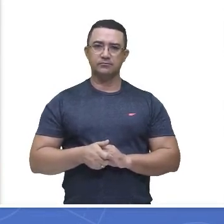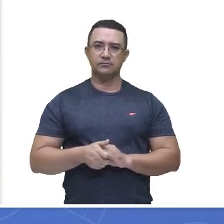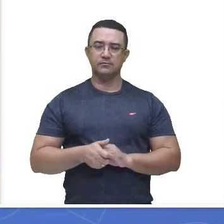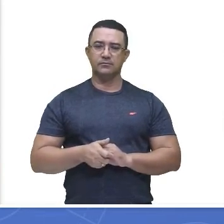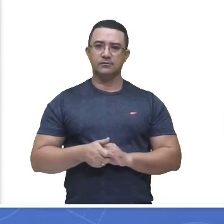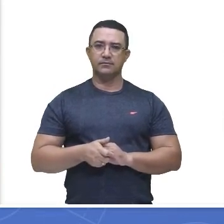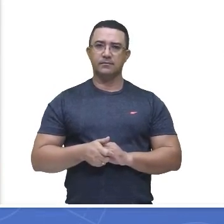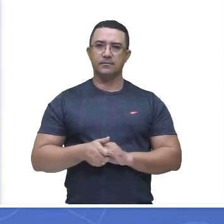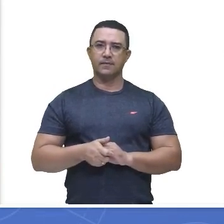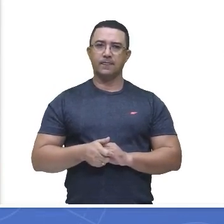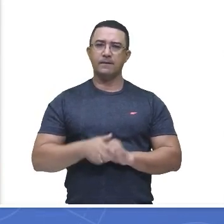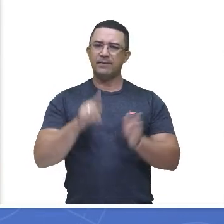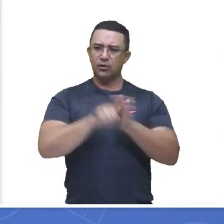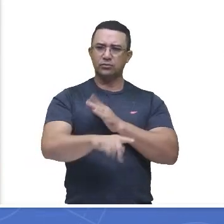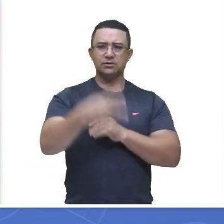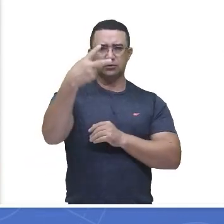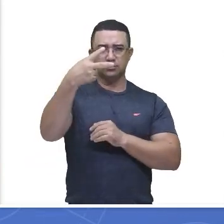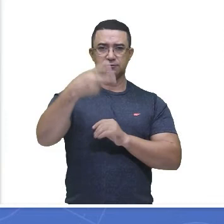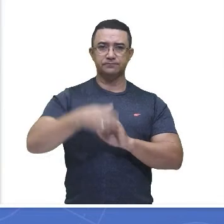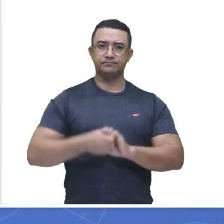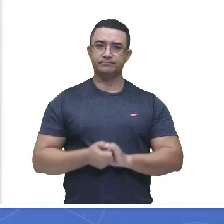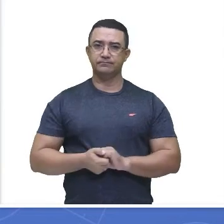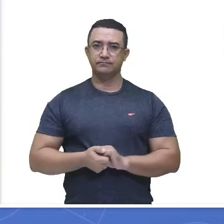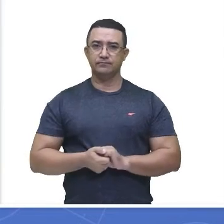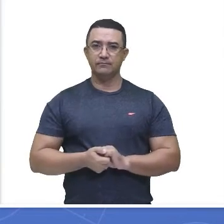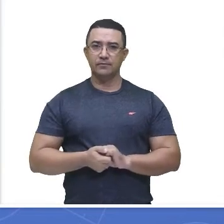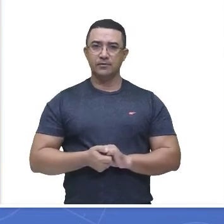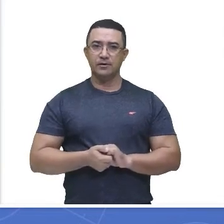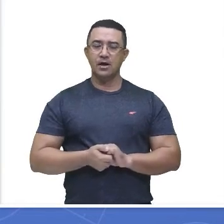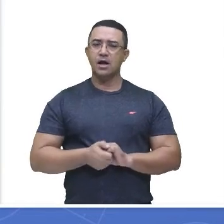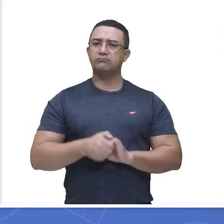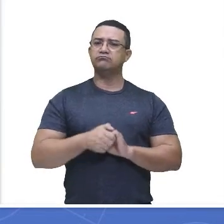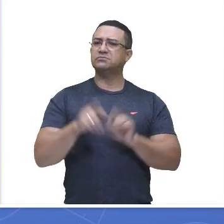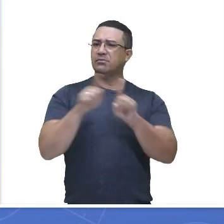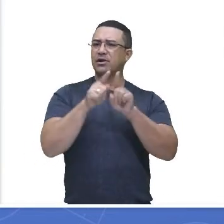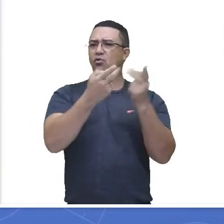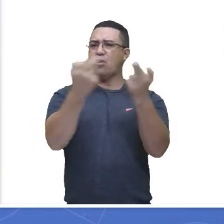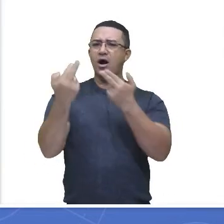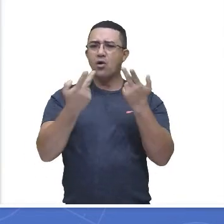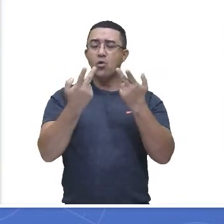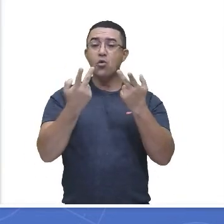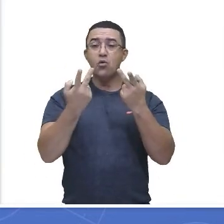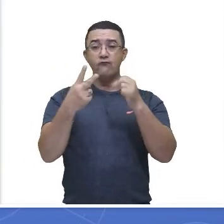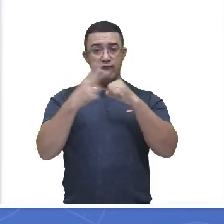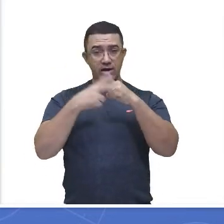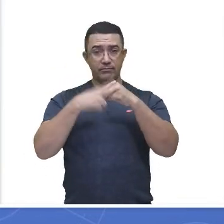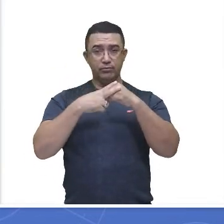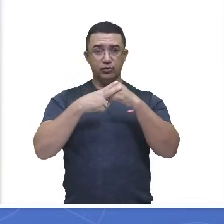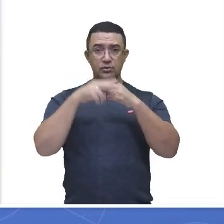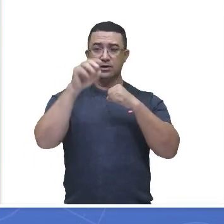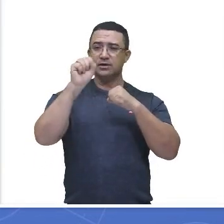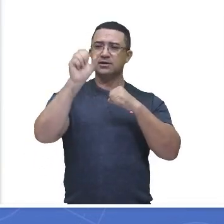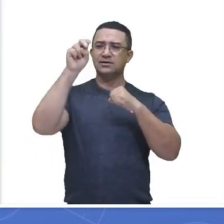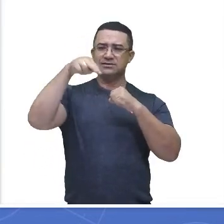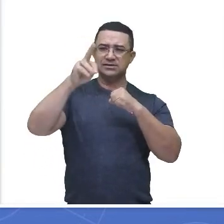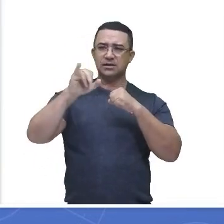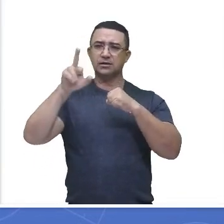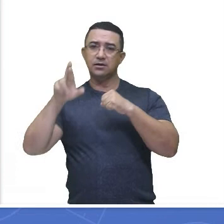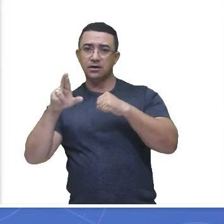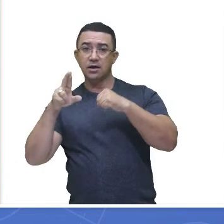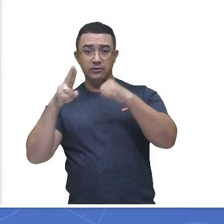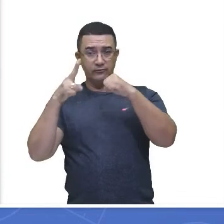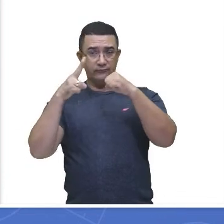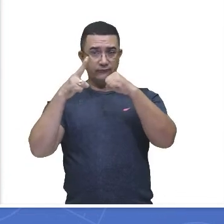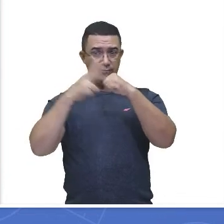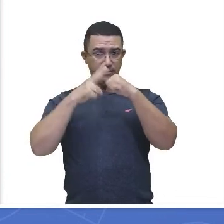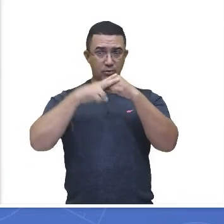nossa segunda questão, temos aqui, assim como o verbo sentir, o verbo preferir possui